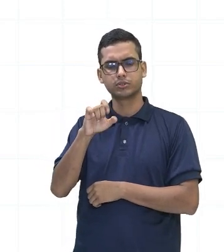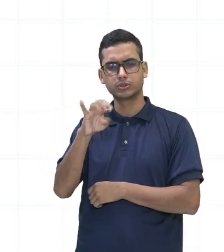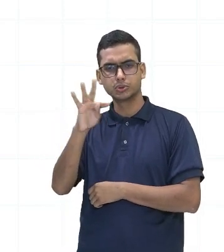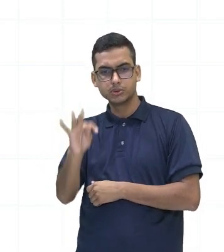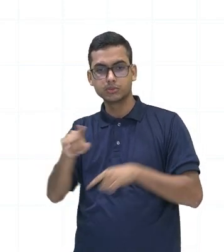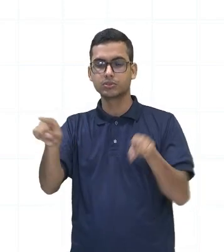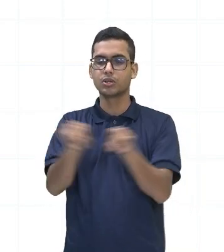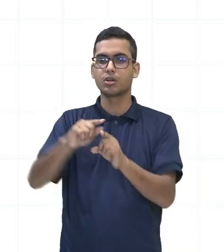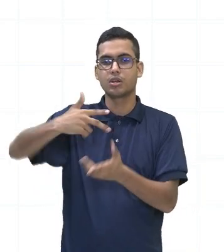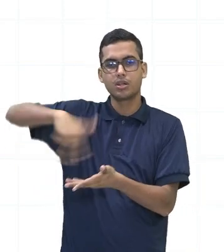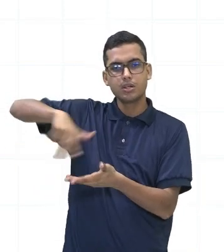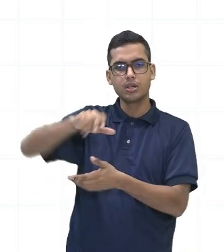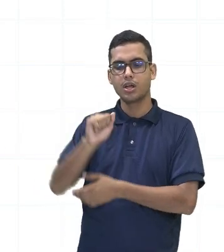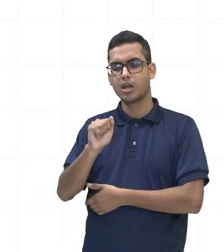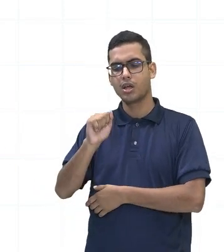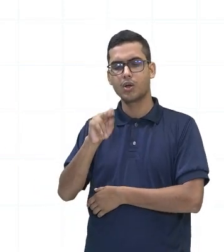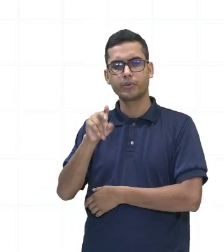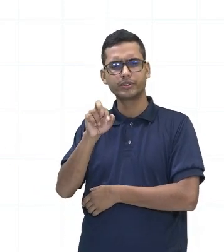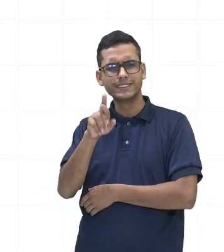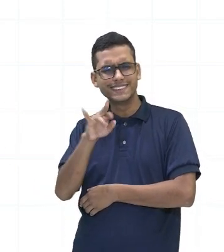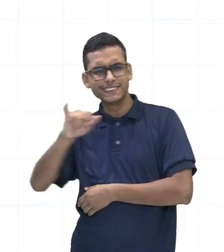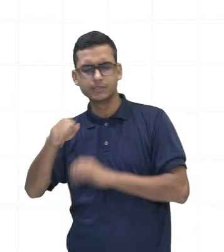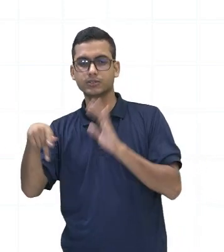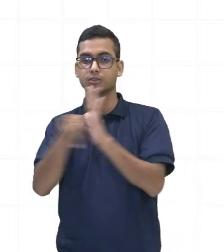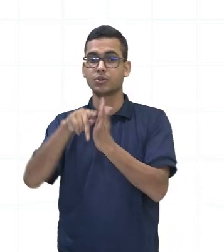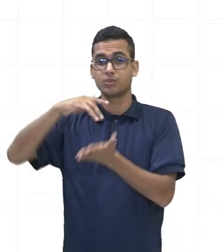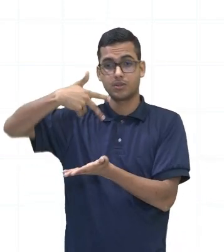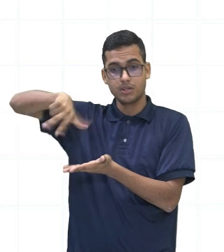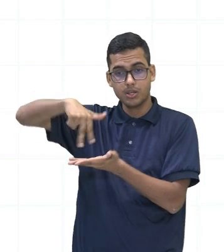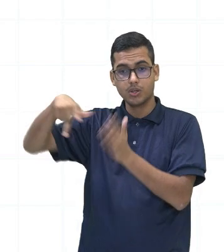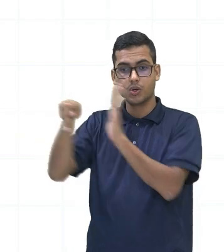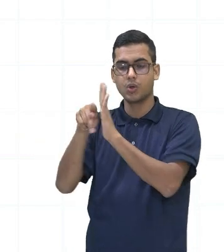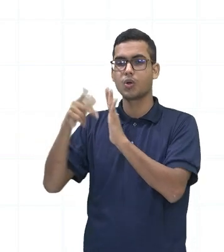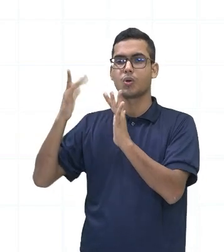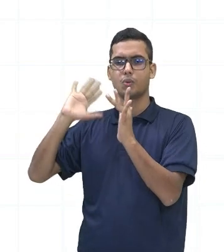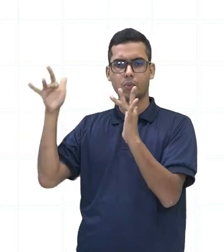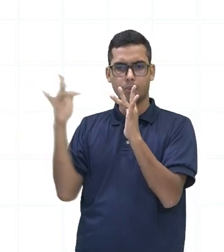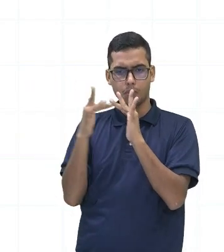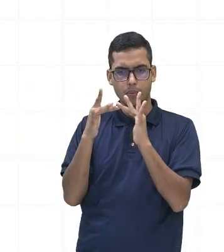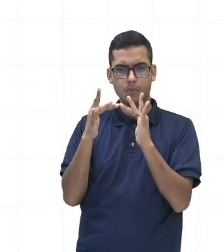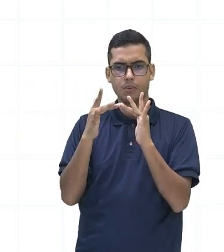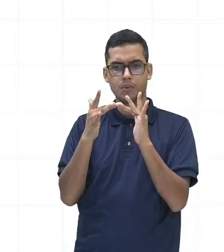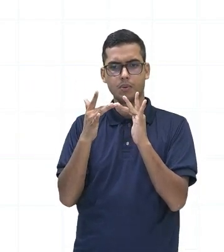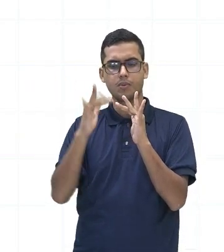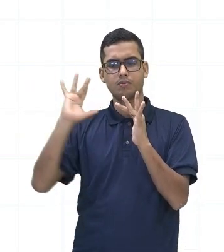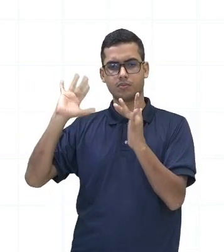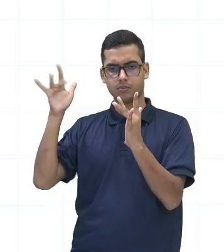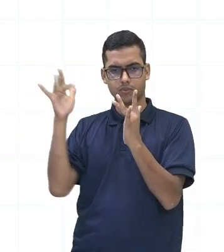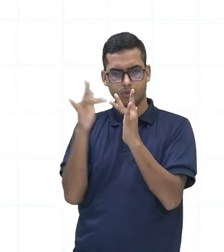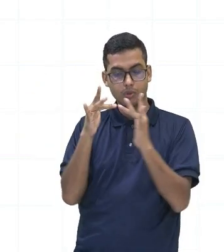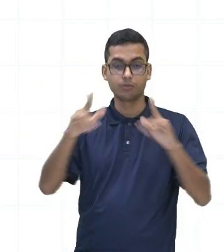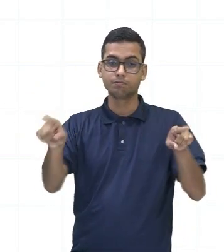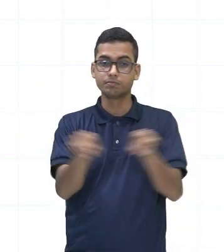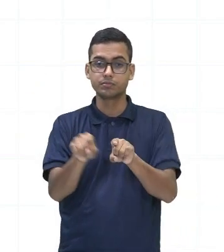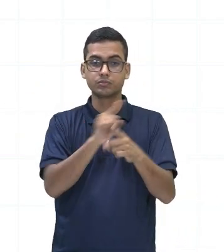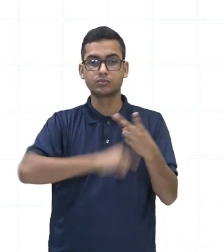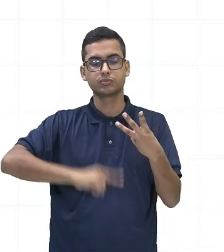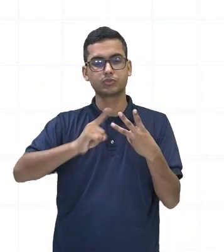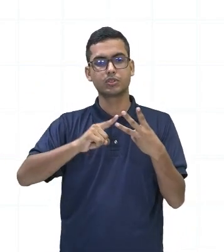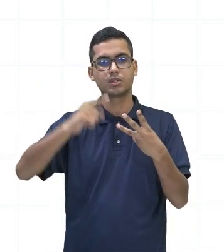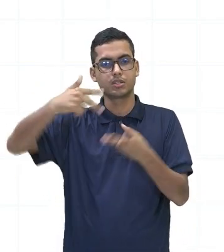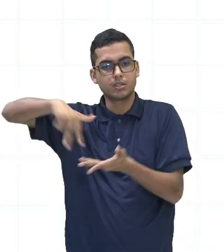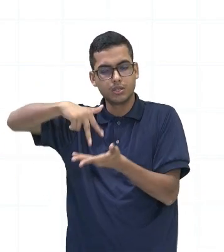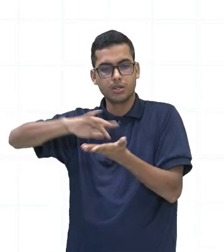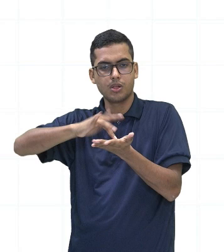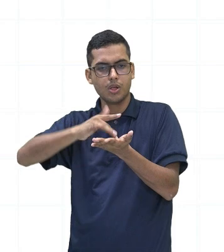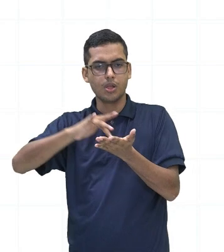dança clássica, mais especificamente ali o balé, a gente vai ter o balé clássico, o balé romântico e o balé neoclássico.